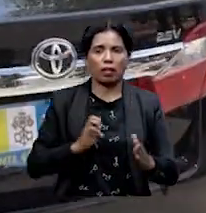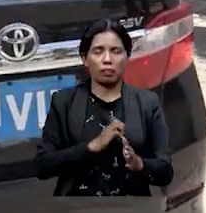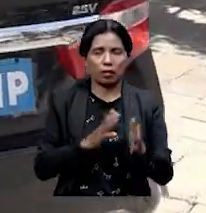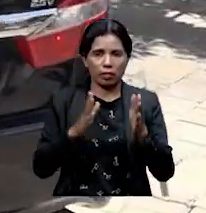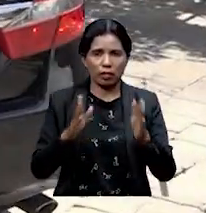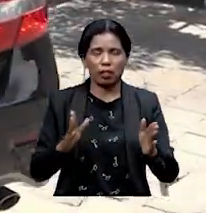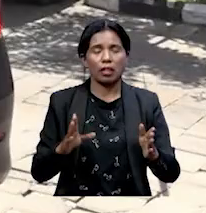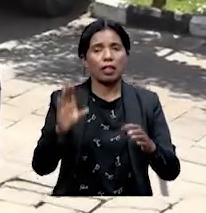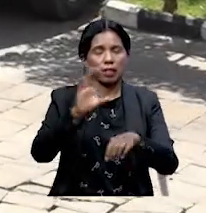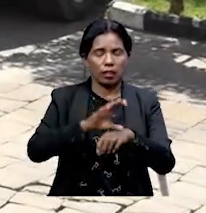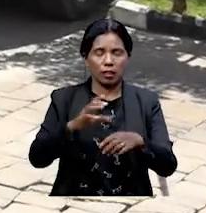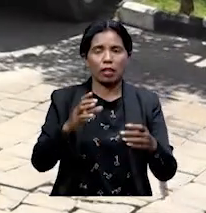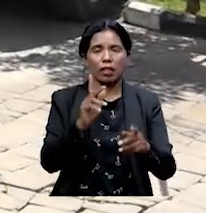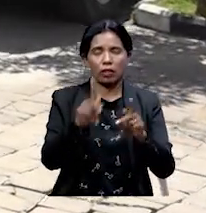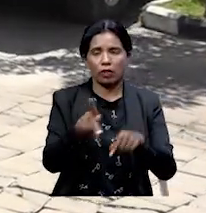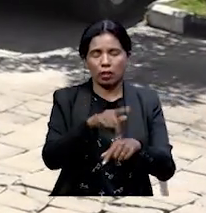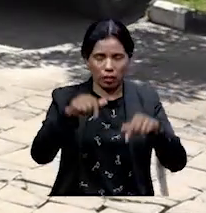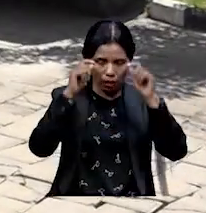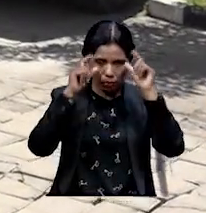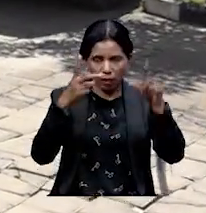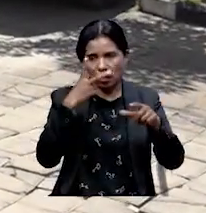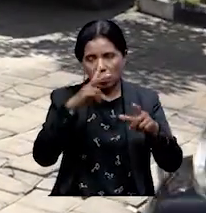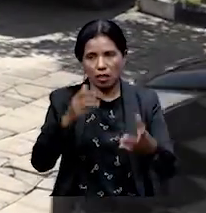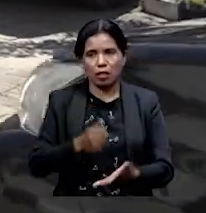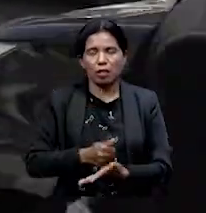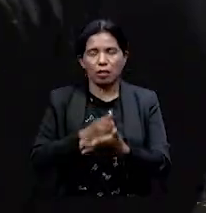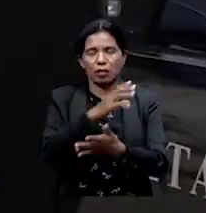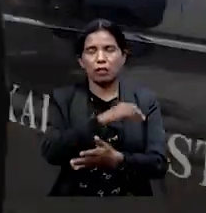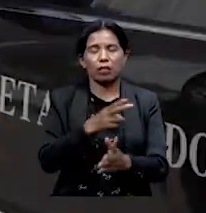o Centro Assistência Balabari, Museu de Resistência,